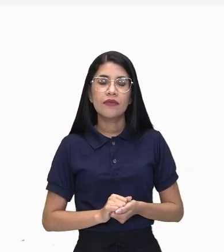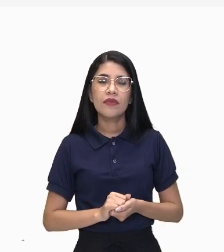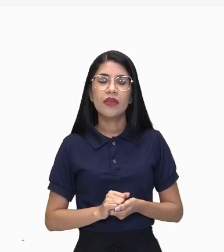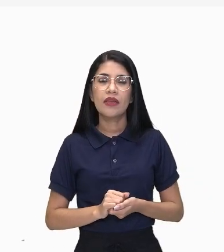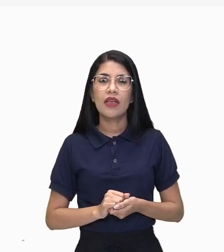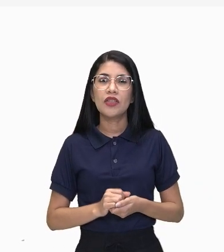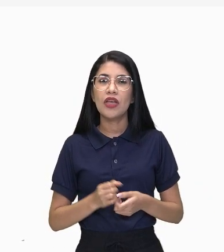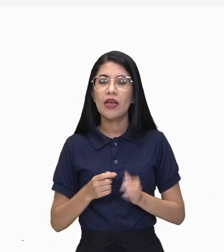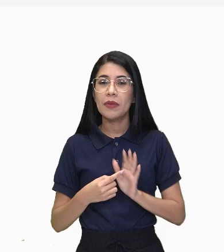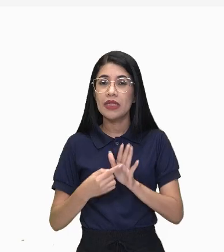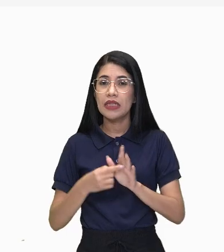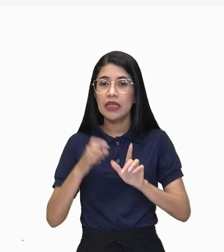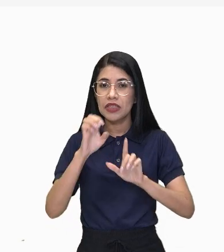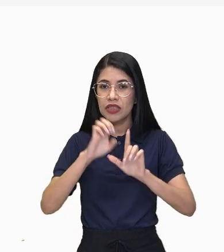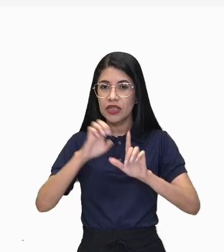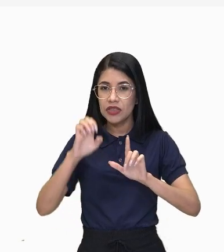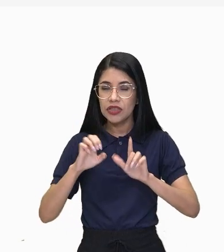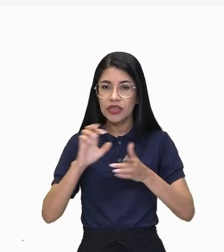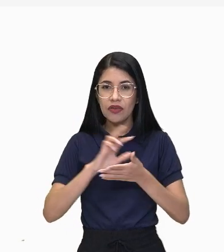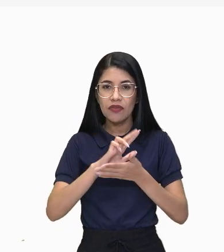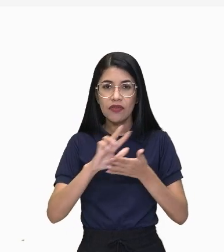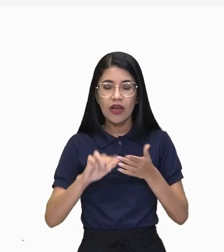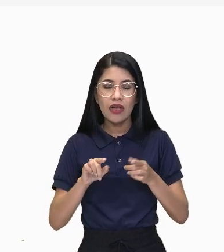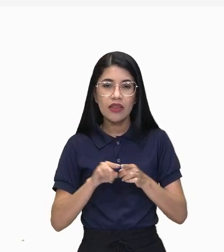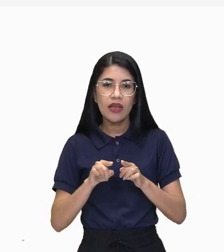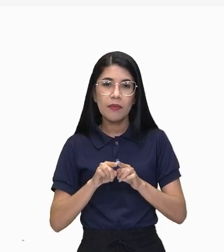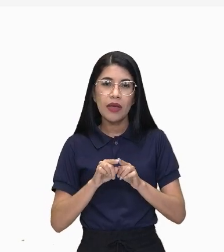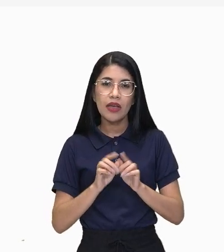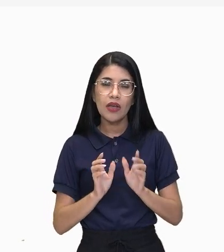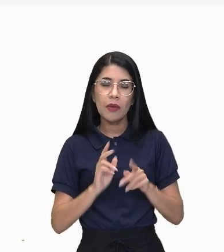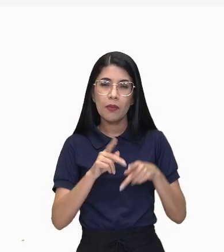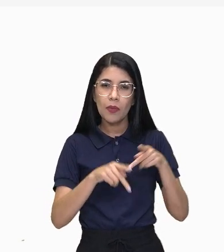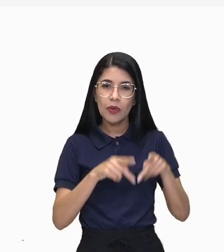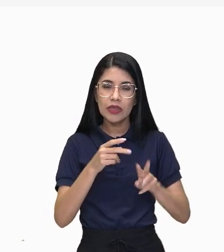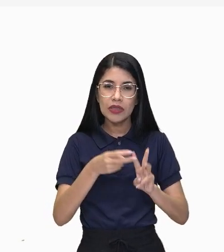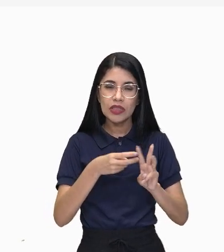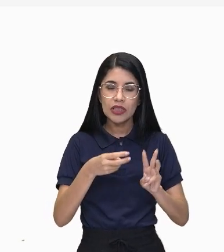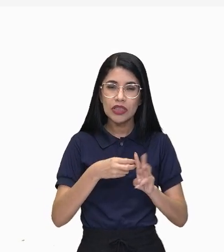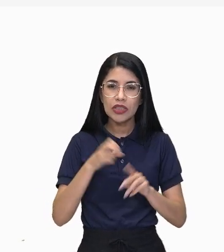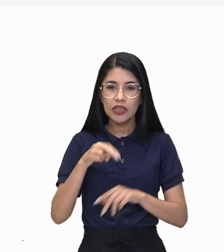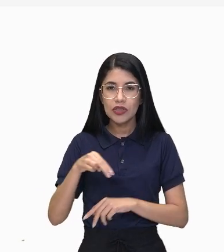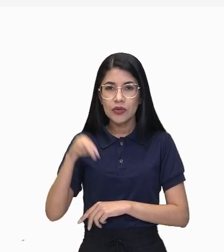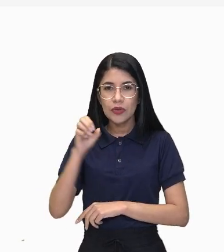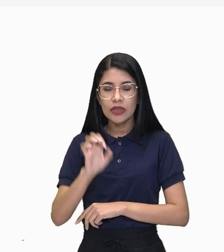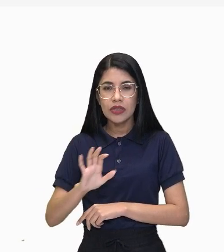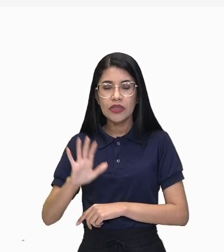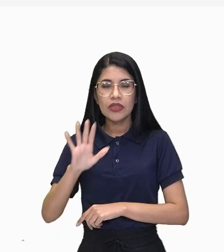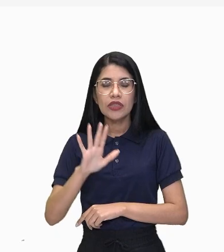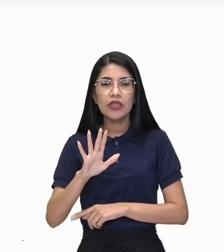de estatística, quando a gente fala de populações indígenas, nordestinos, né?